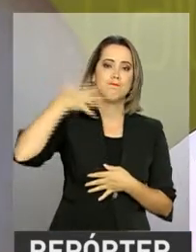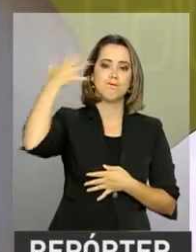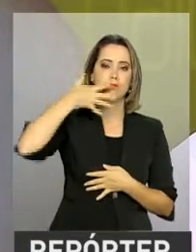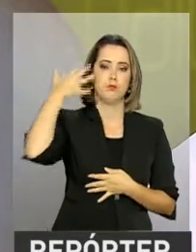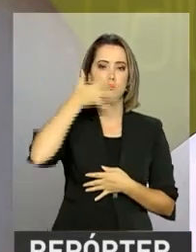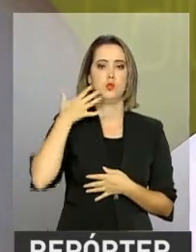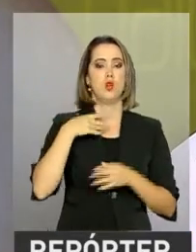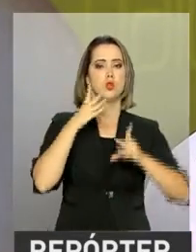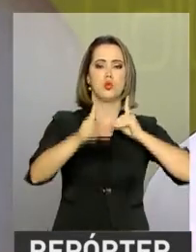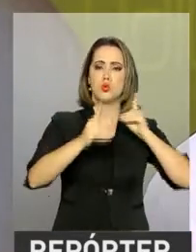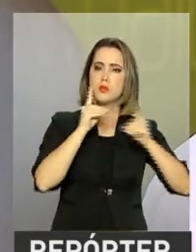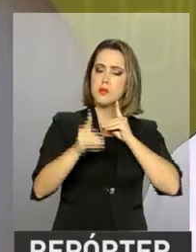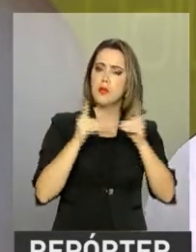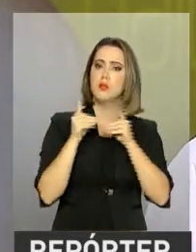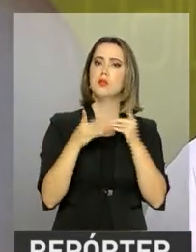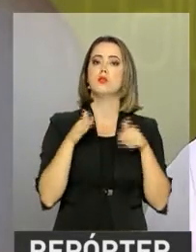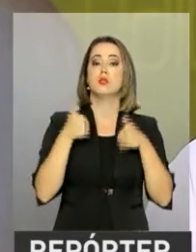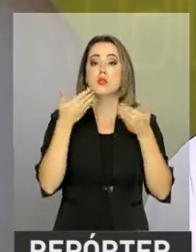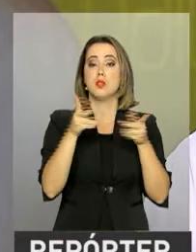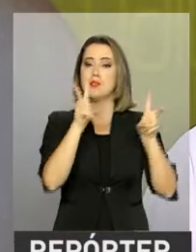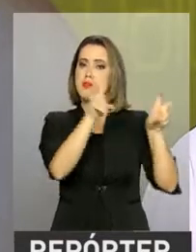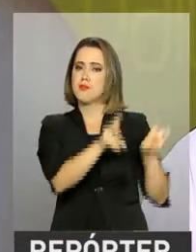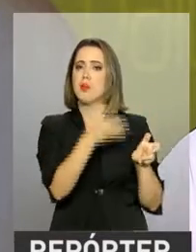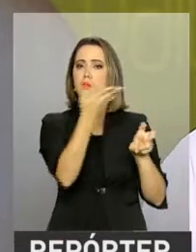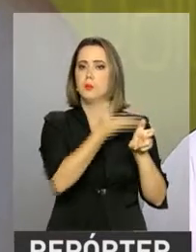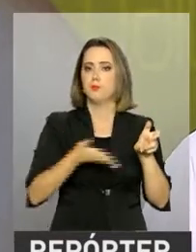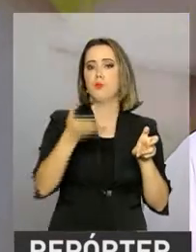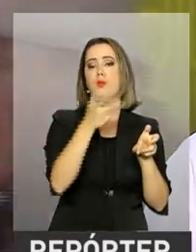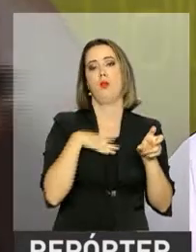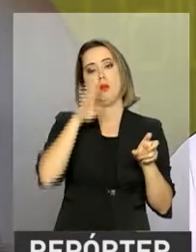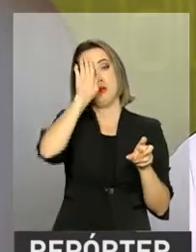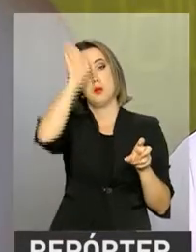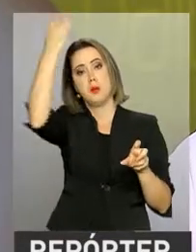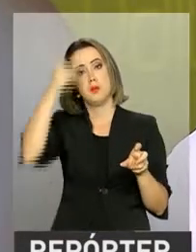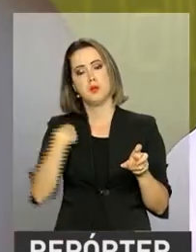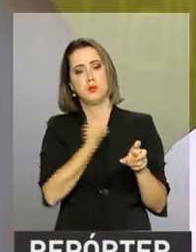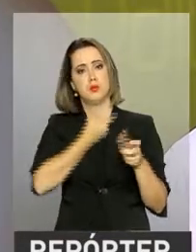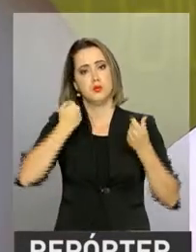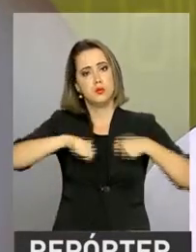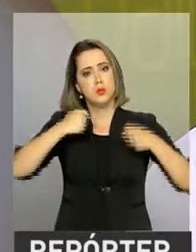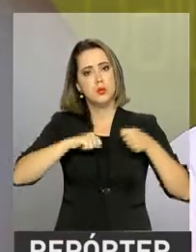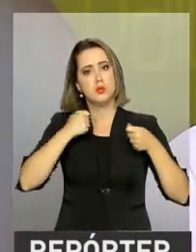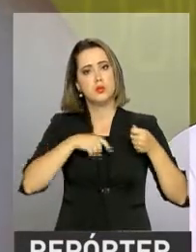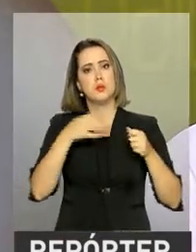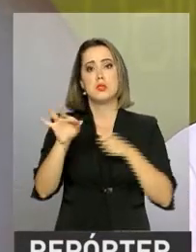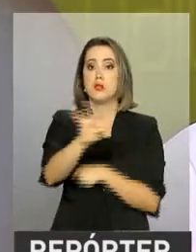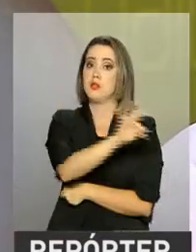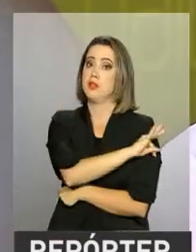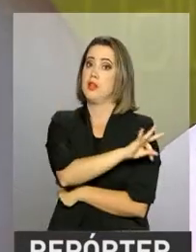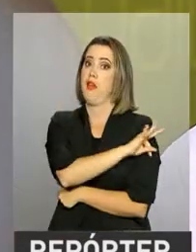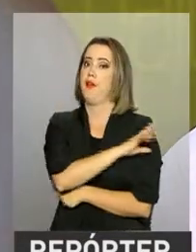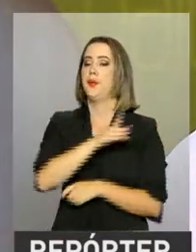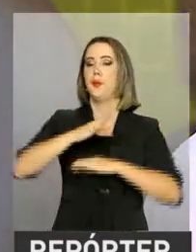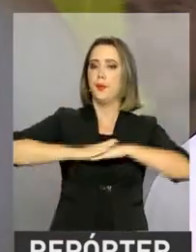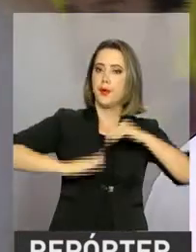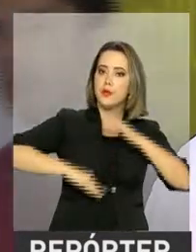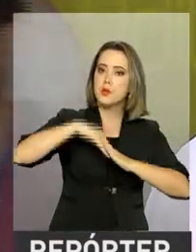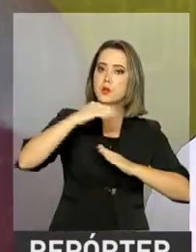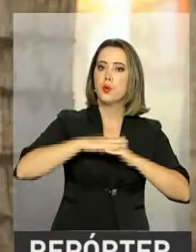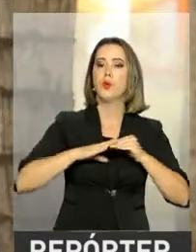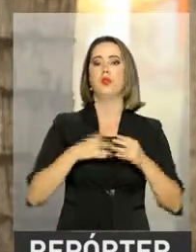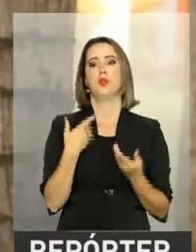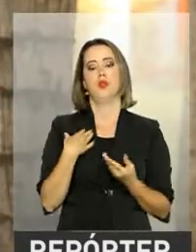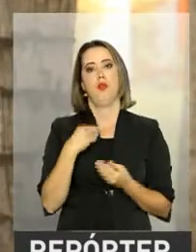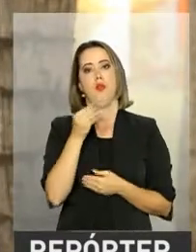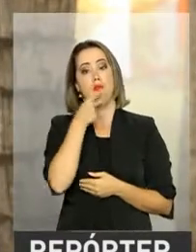muita discussão em relação a esse assunto e principalmente sejamos muito técnicos muitos profissionais ao tratar desse